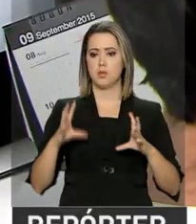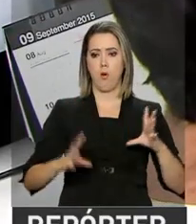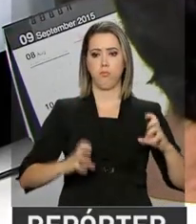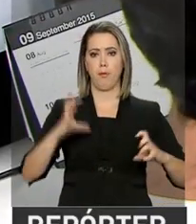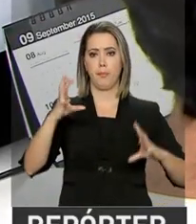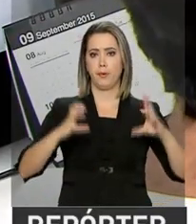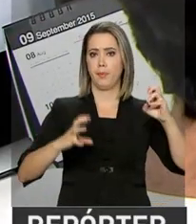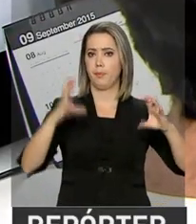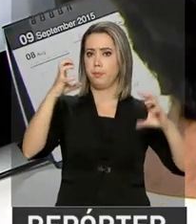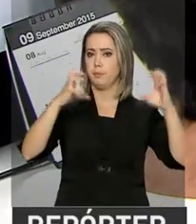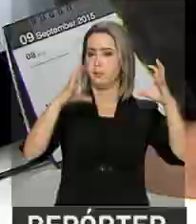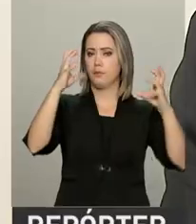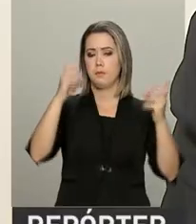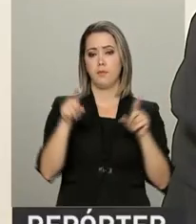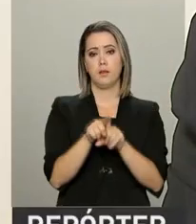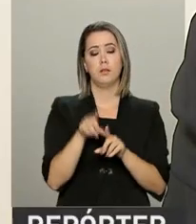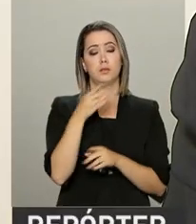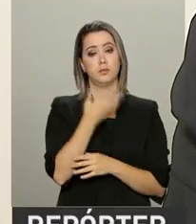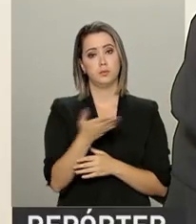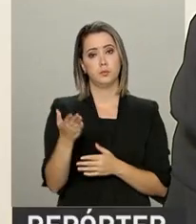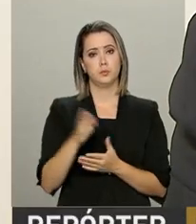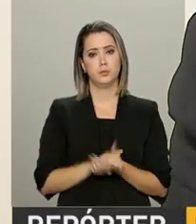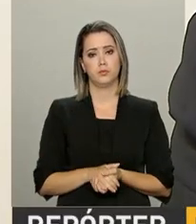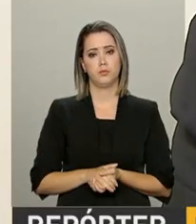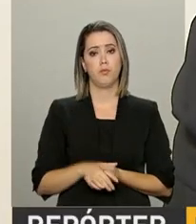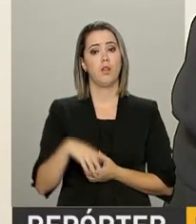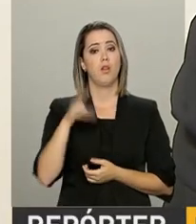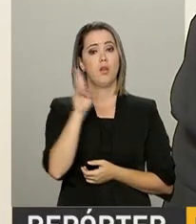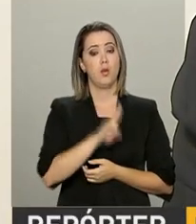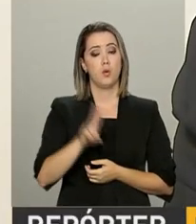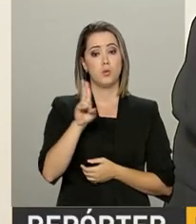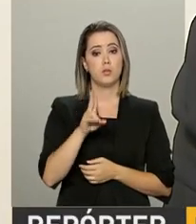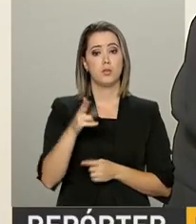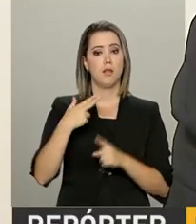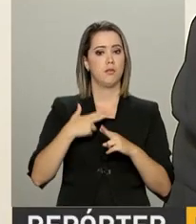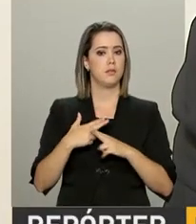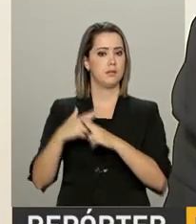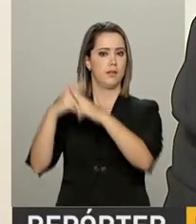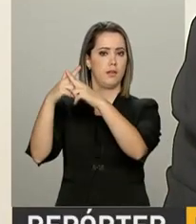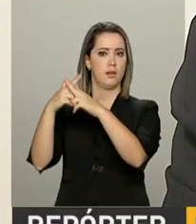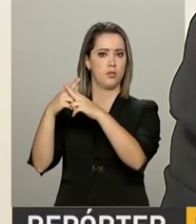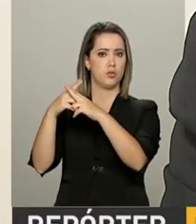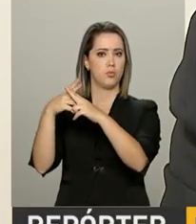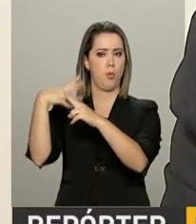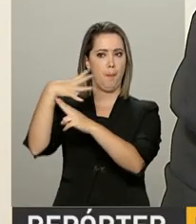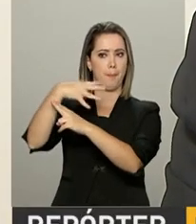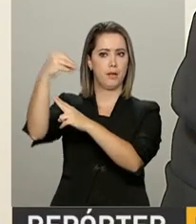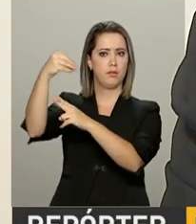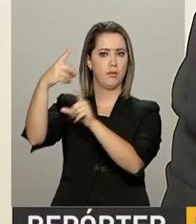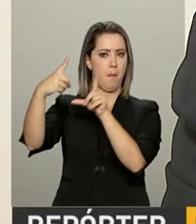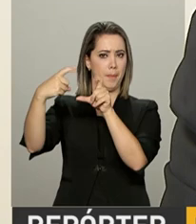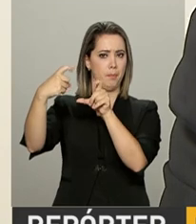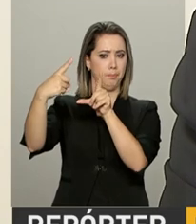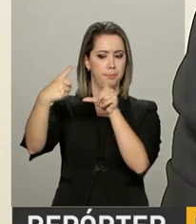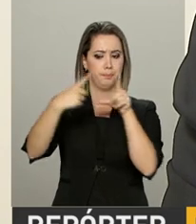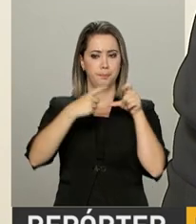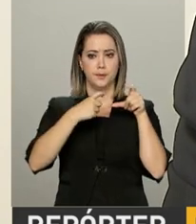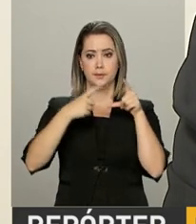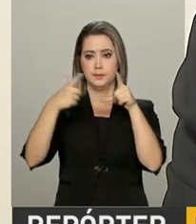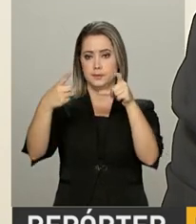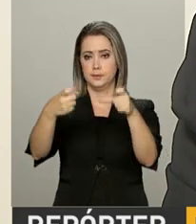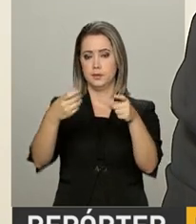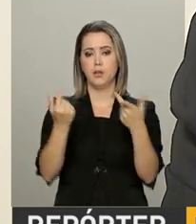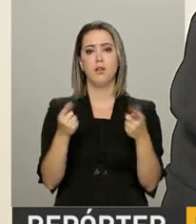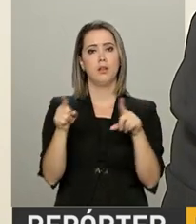de gases do efeito estufa vai se utilizar de imagem de Sat de forma maciça e também